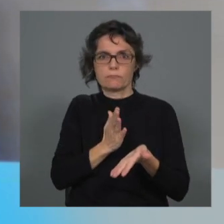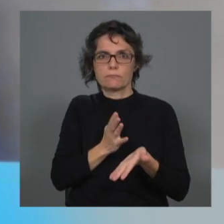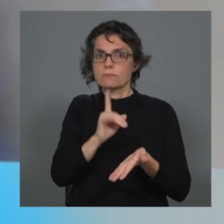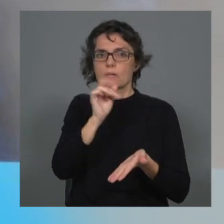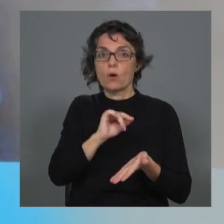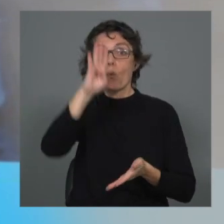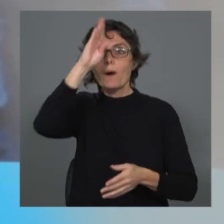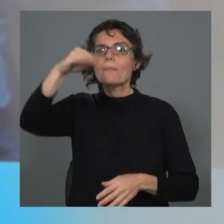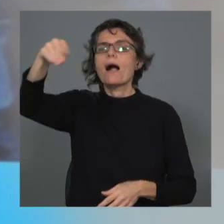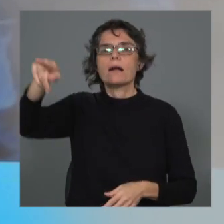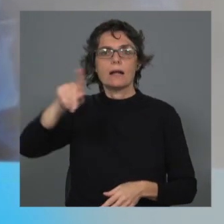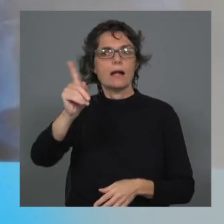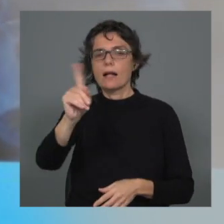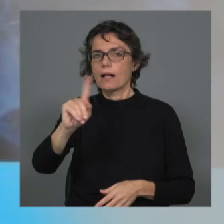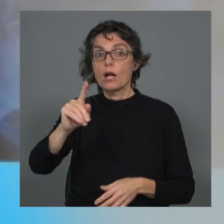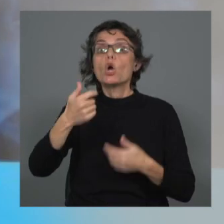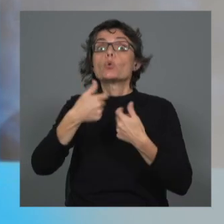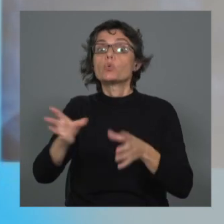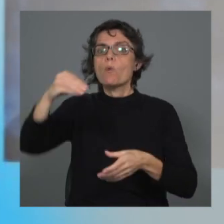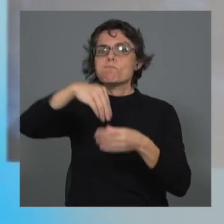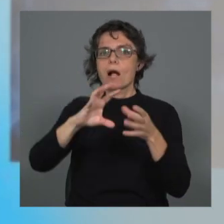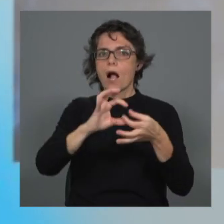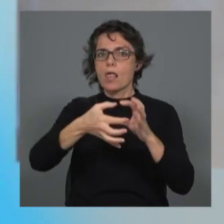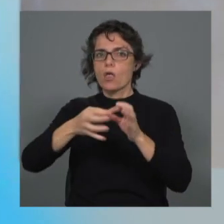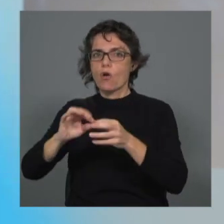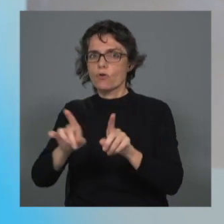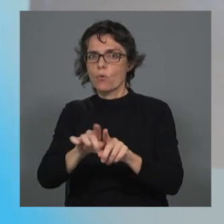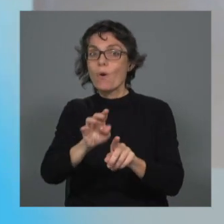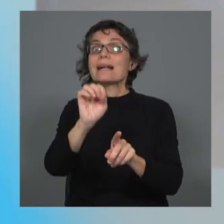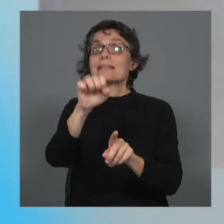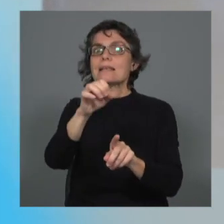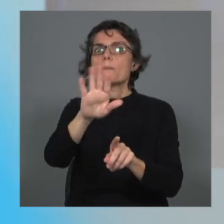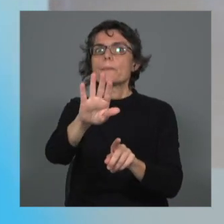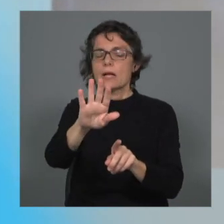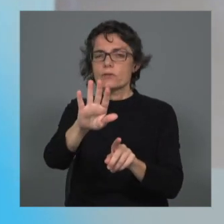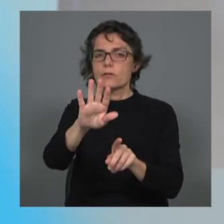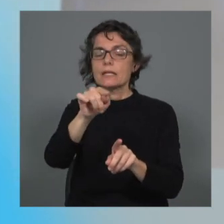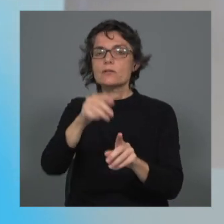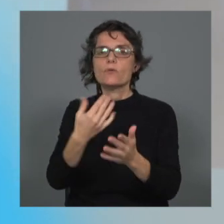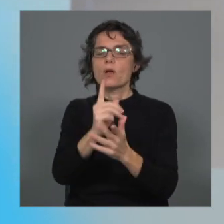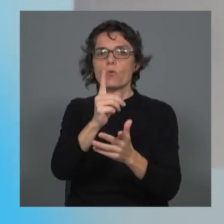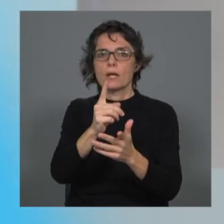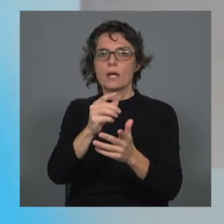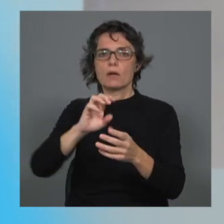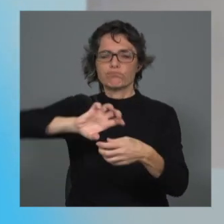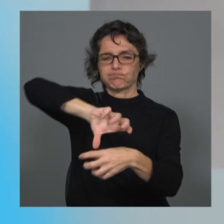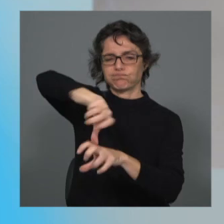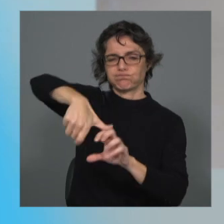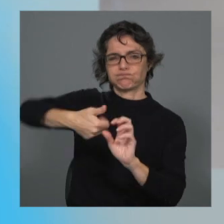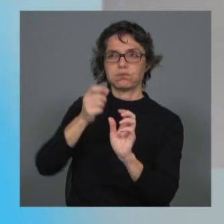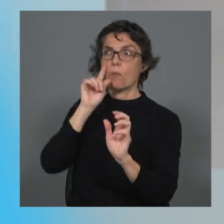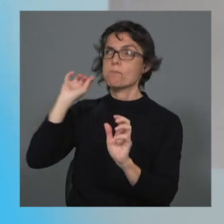parte da mesma lógica. A lógica que leva a destruirmos a natureza, a lógica